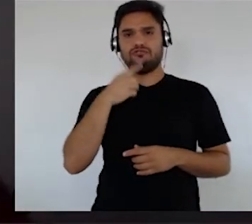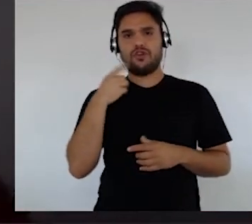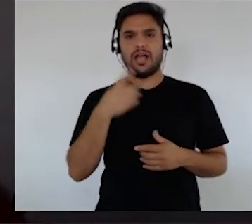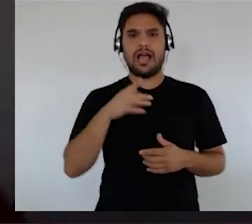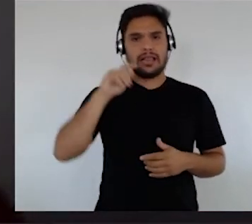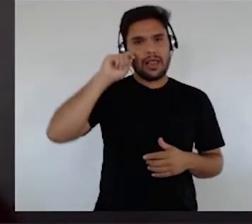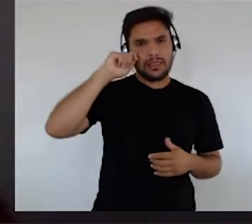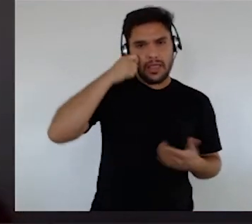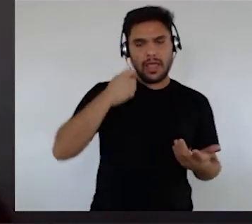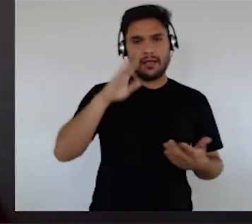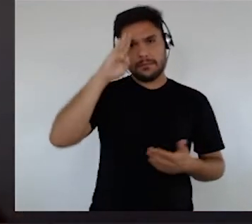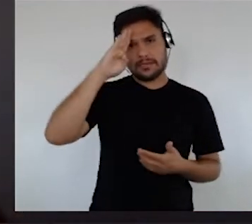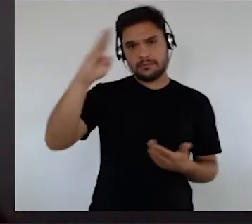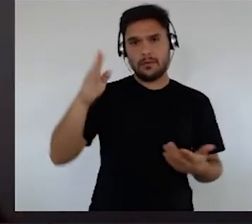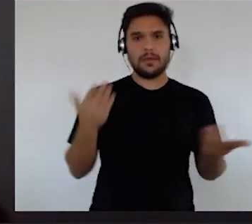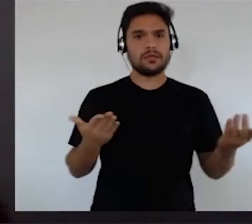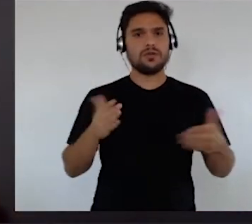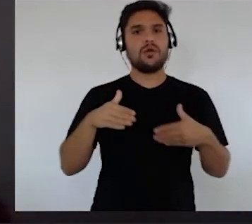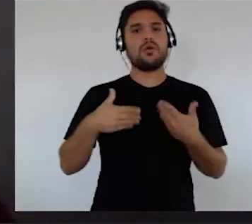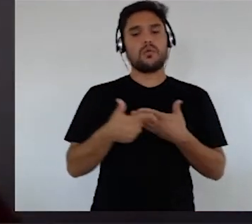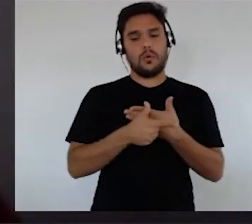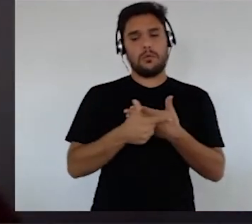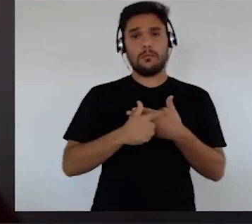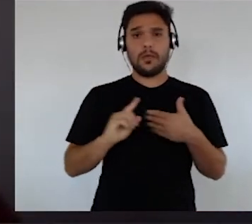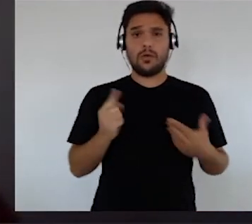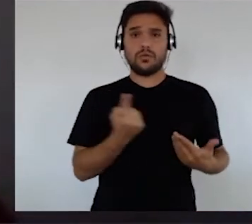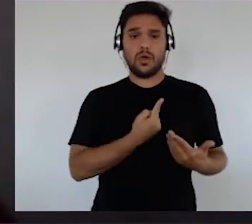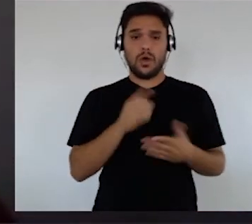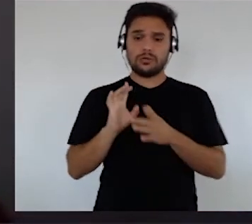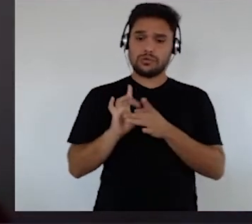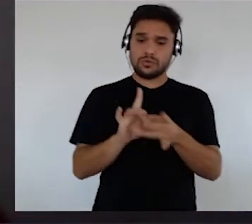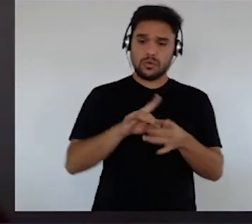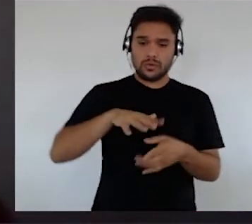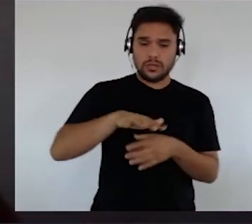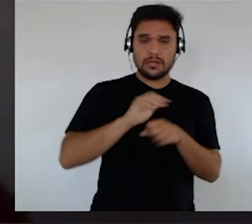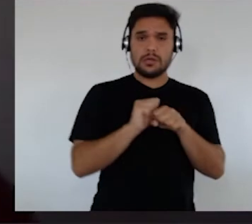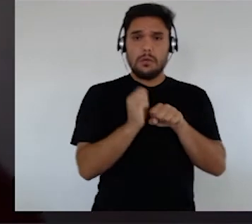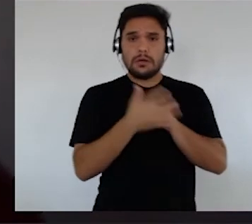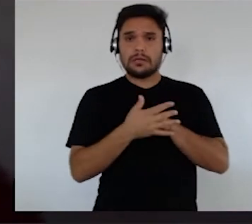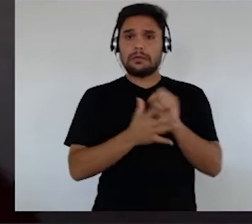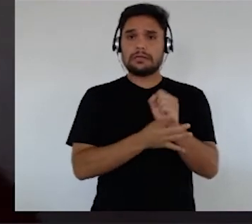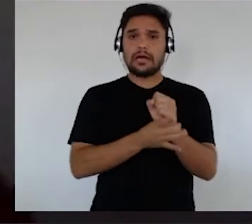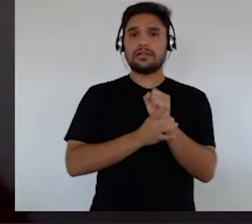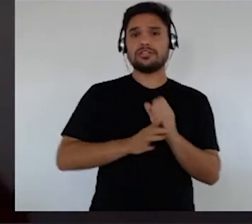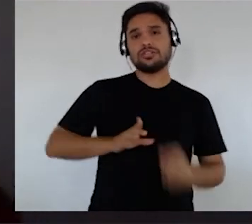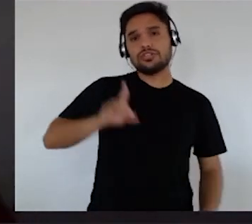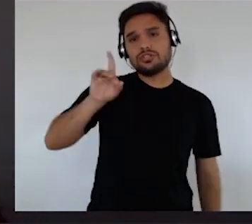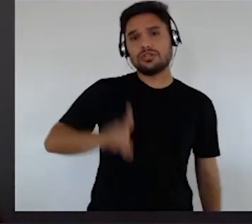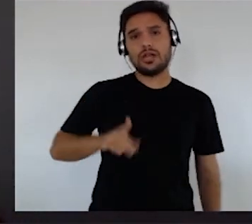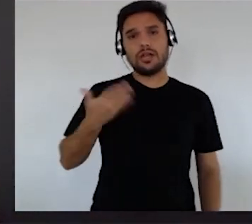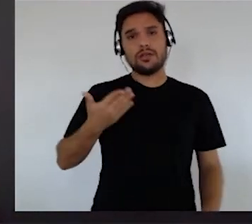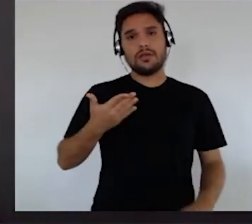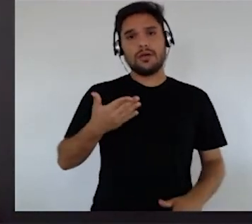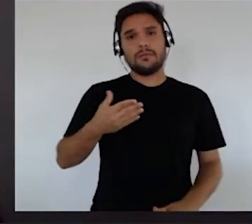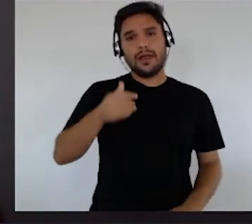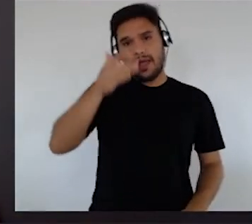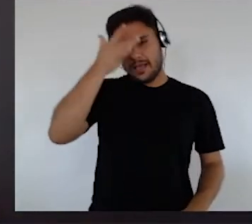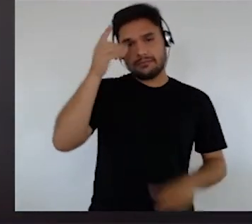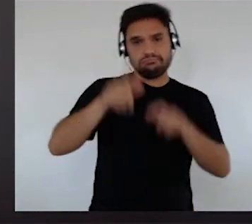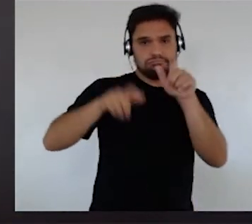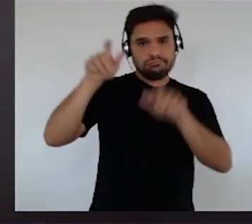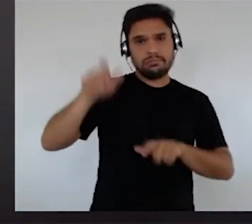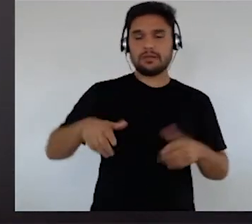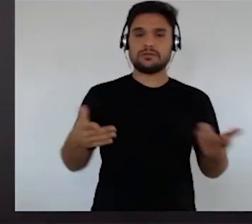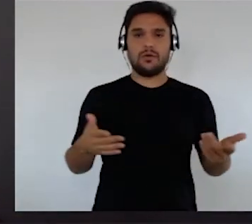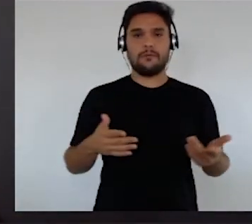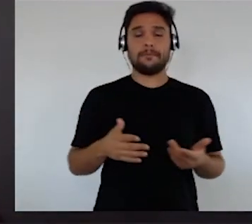advogadas negras principalmente, qual é o nosso papel nesse contexto de pandemia, no sentido de garantia de direitos para essas pessoas? E